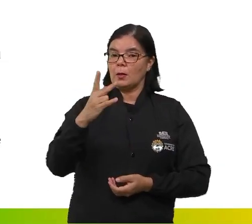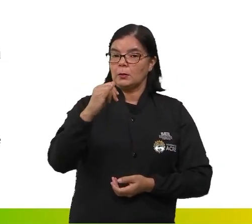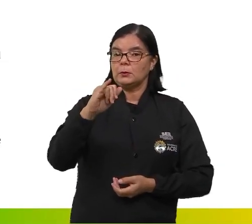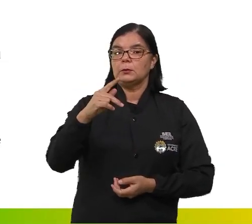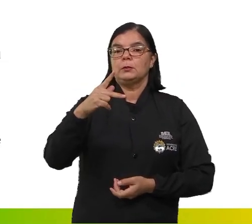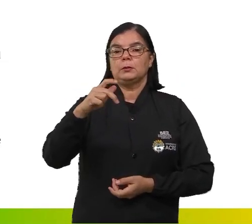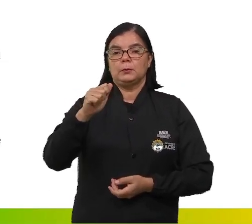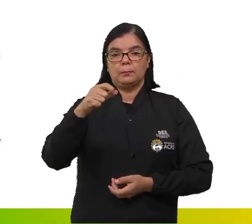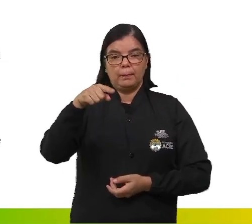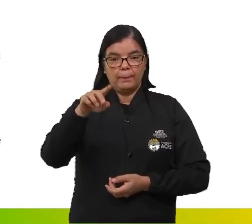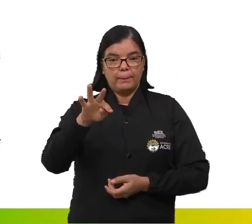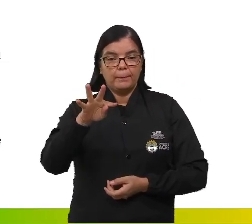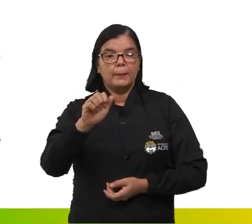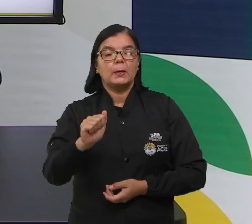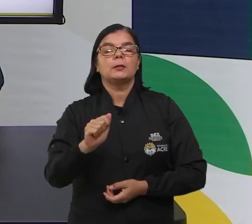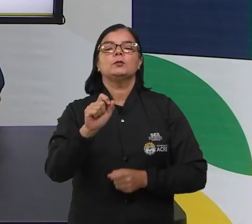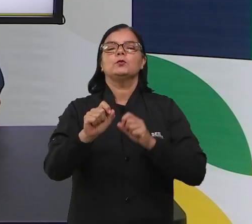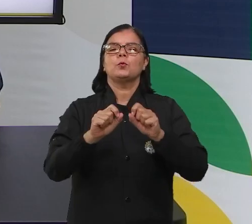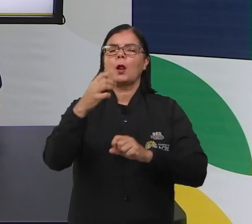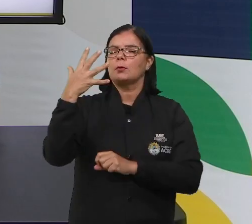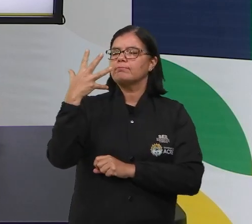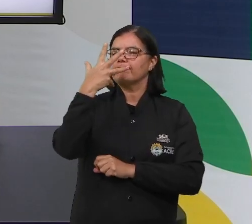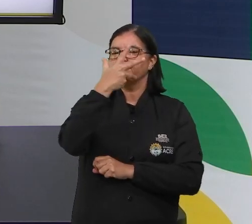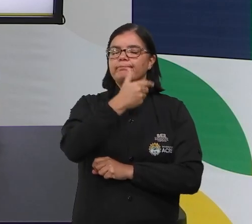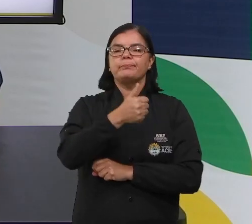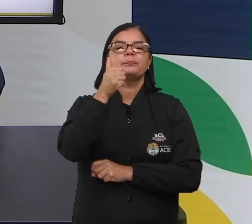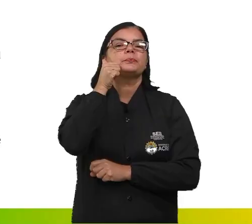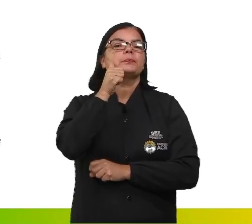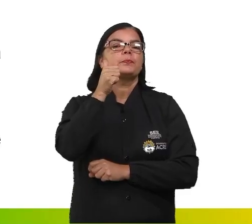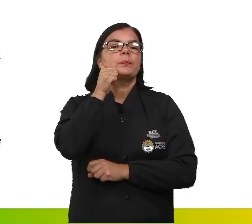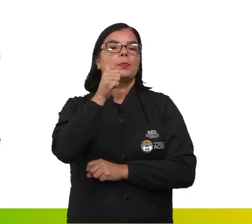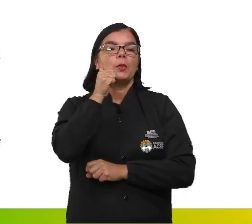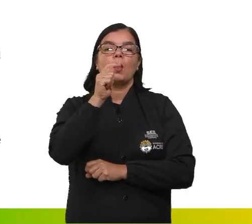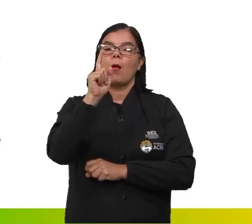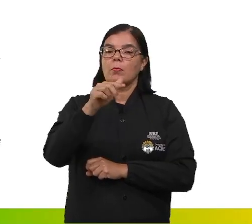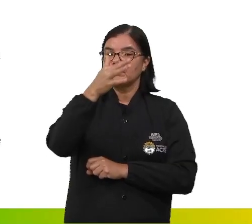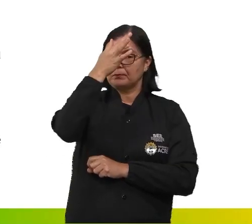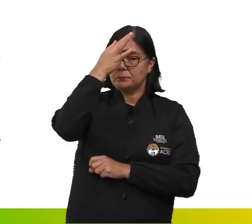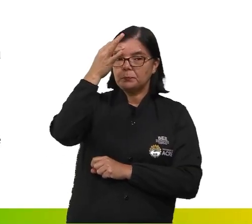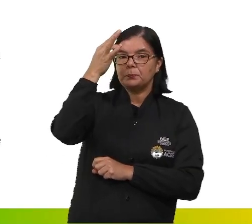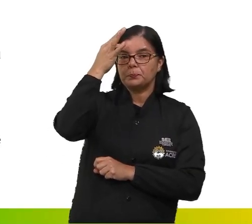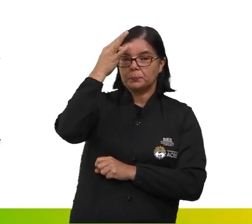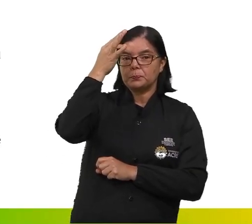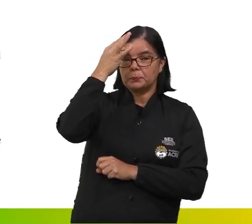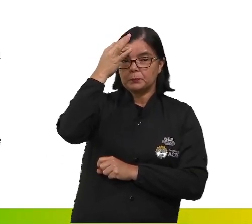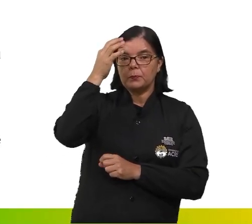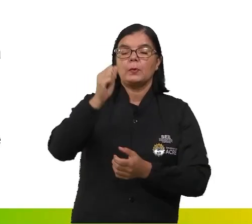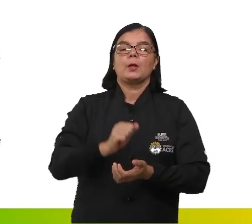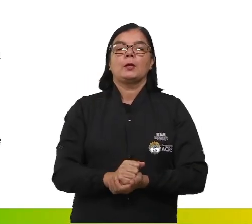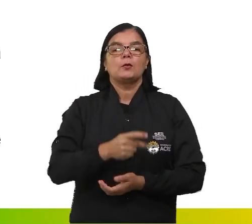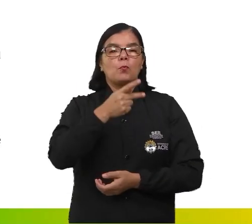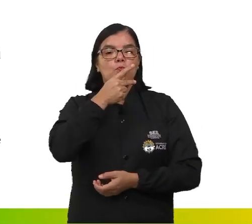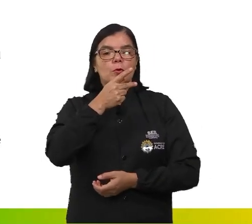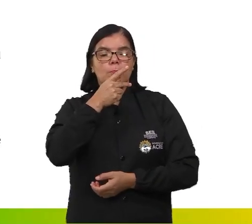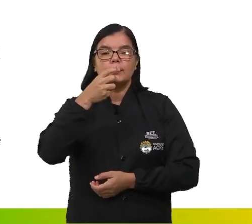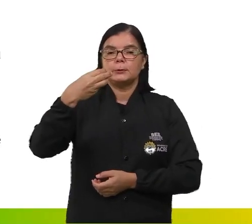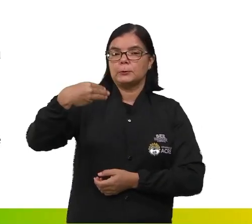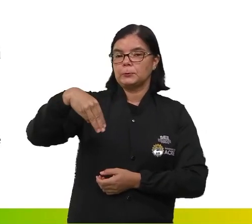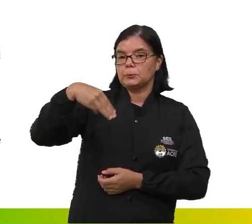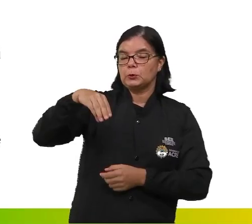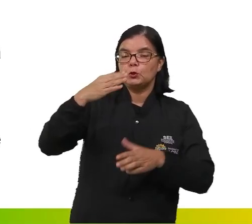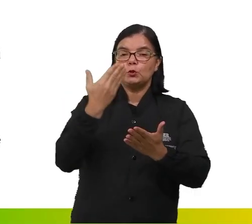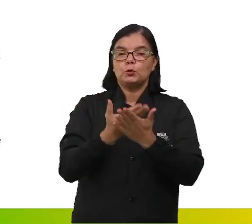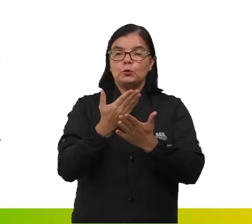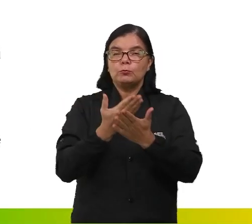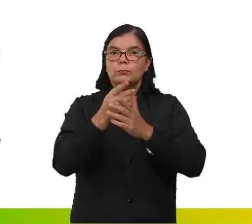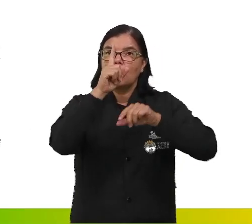Hipátia de Alexandria, linda mulher. Então, uma filósofa neoplatônica, matemática e astrônoma.